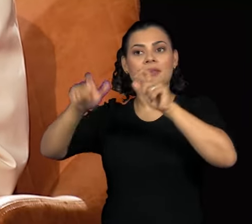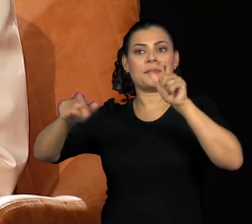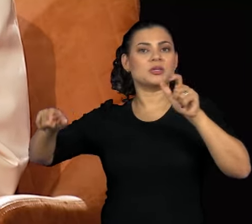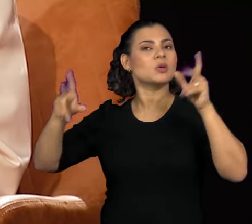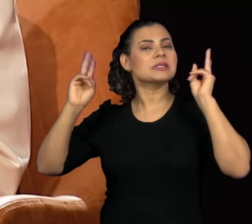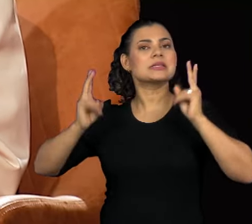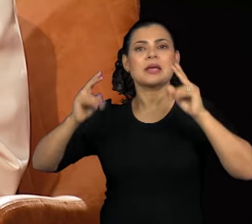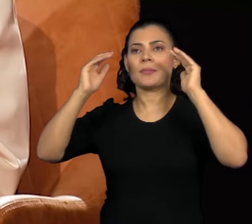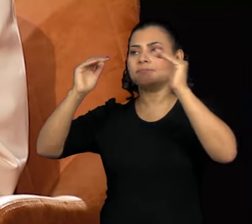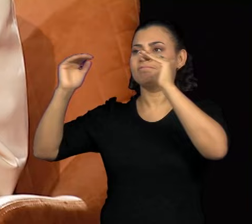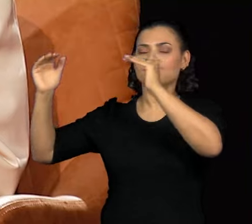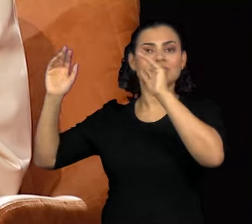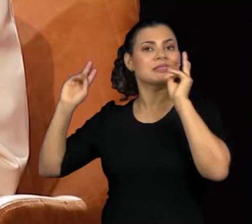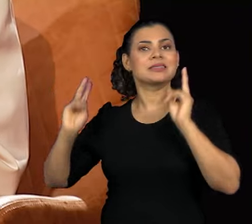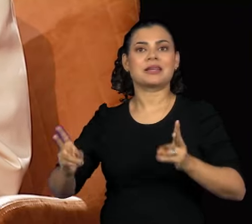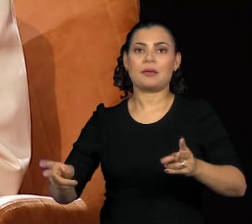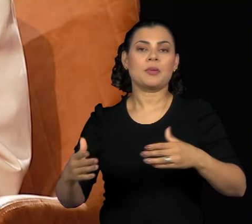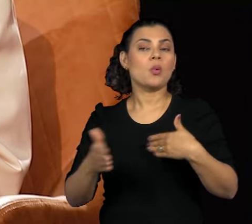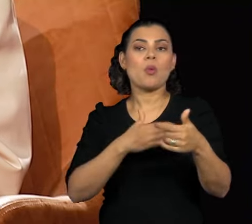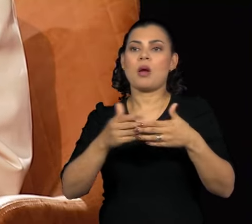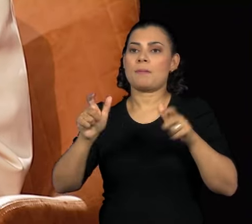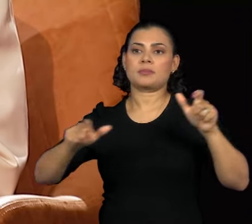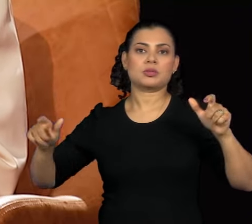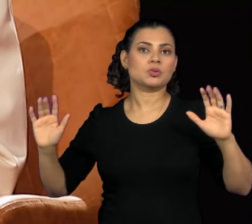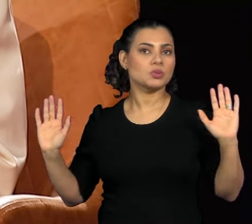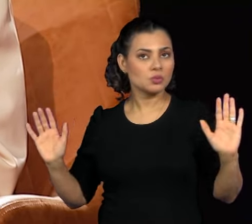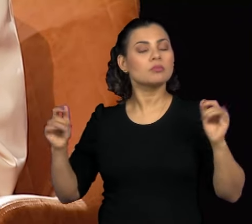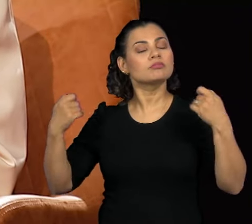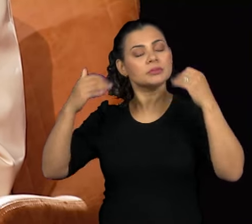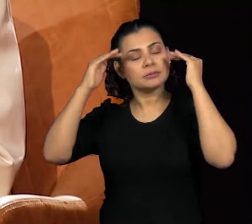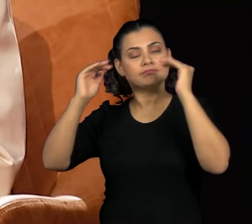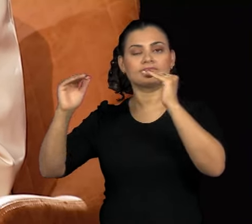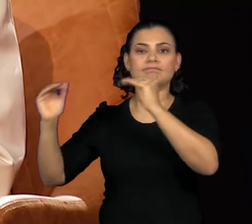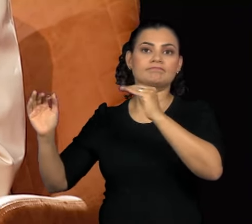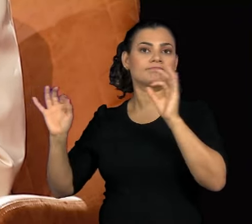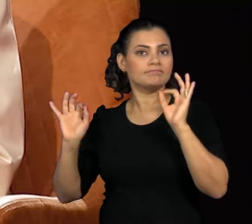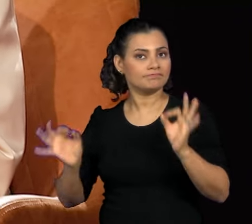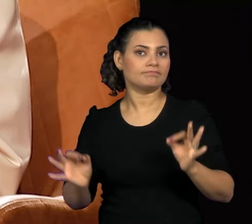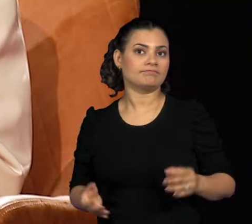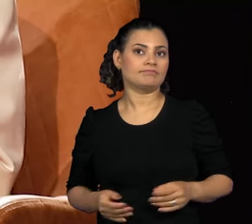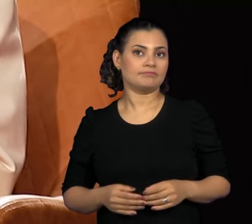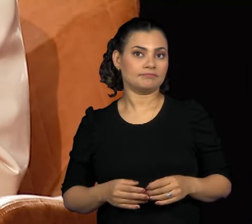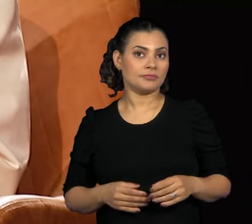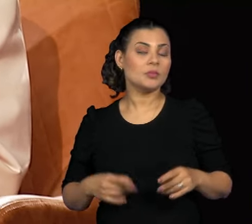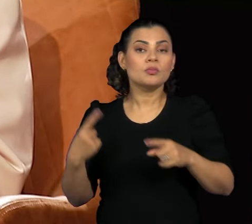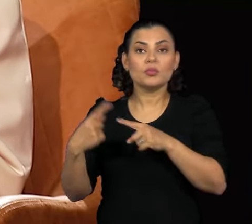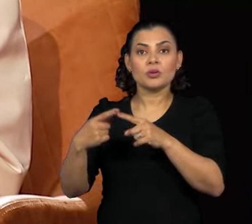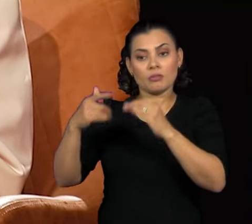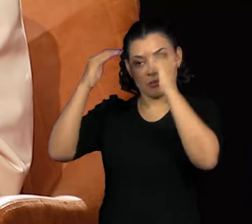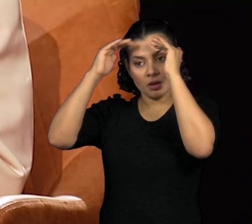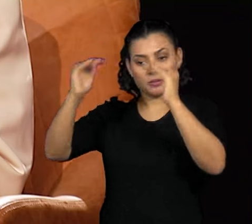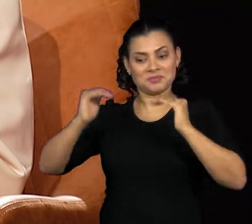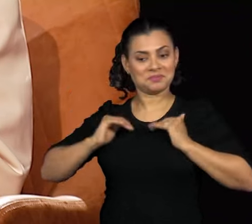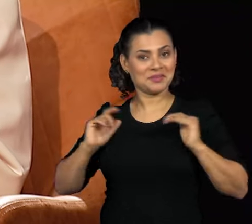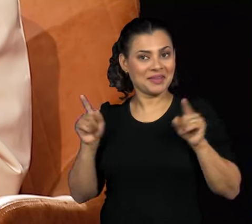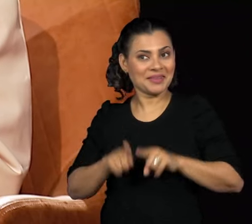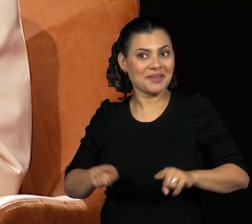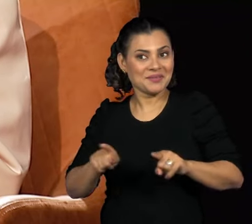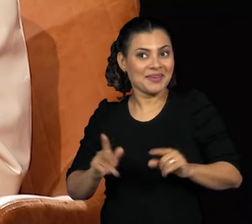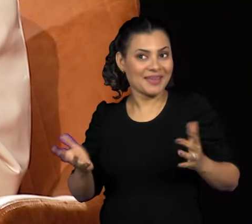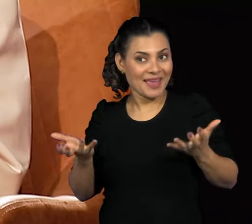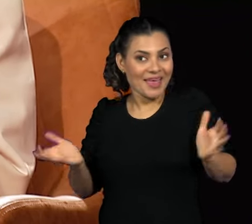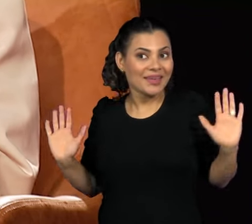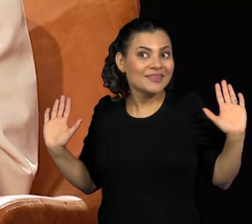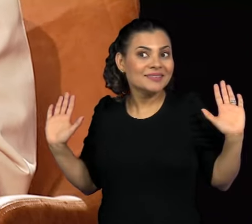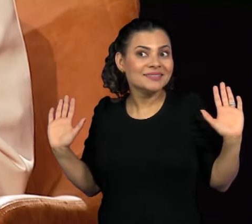sempre respeitei as pessoas, seja quem for. Eu respeito as pessoas, né? Até porque eu preciso ser respeitada também, eu quero ser